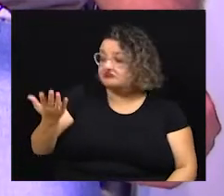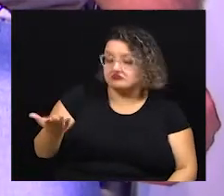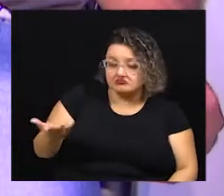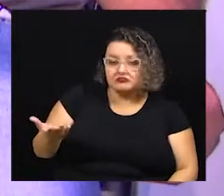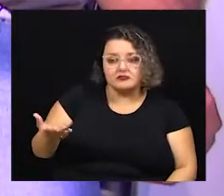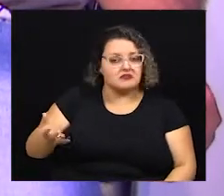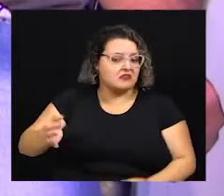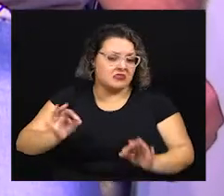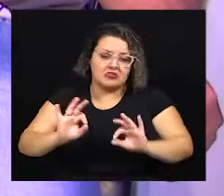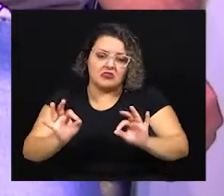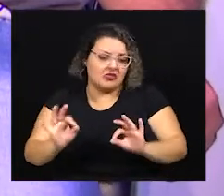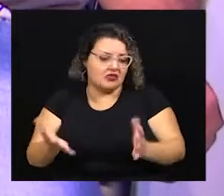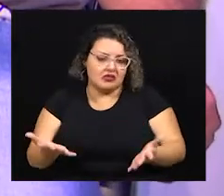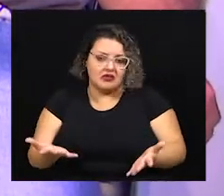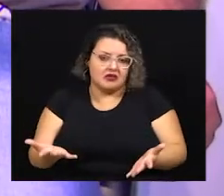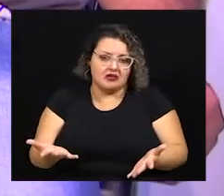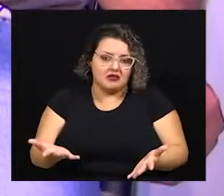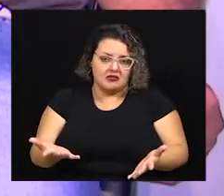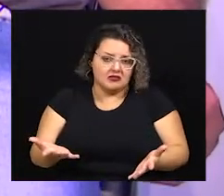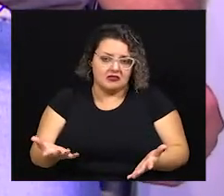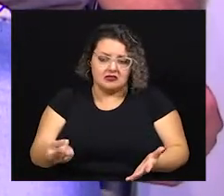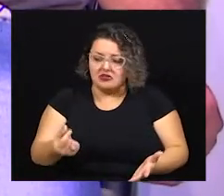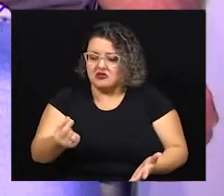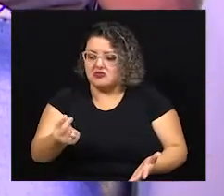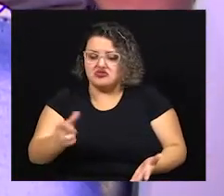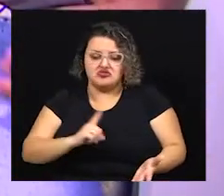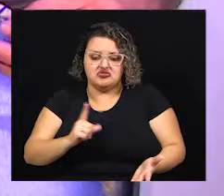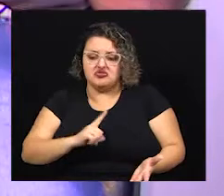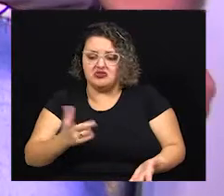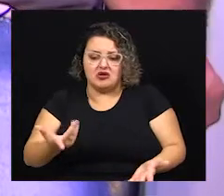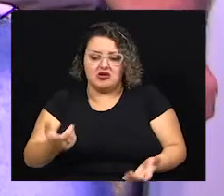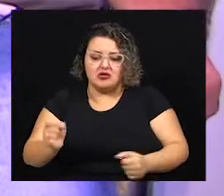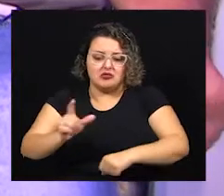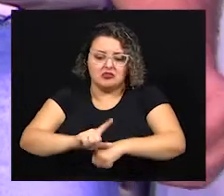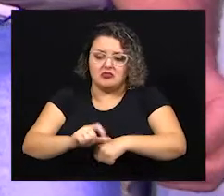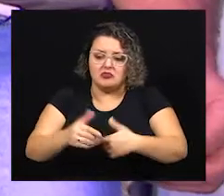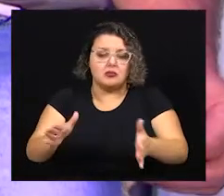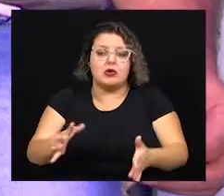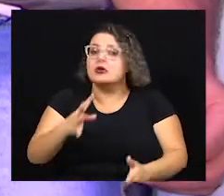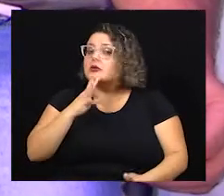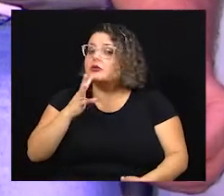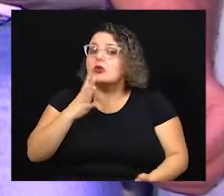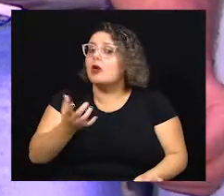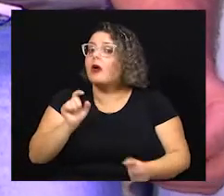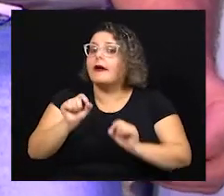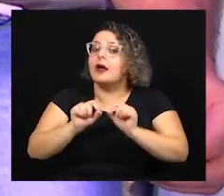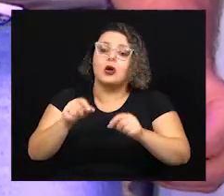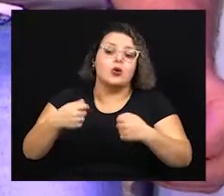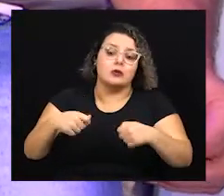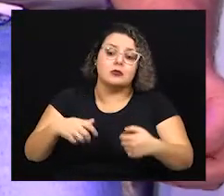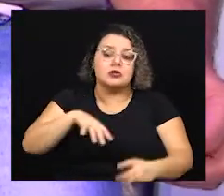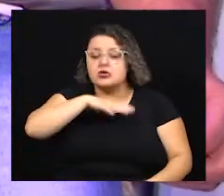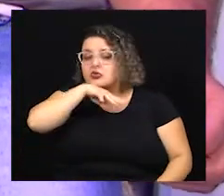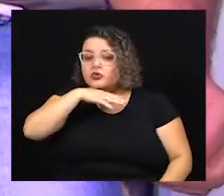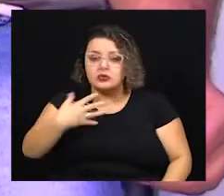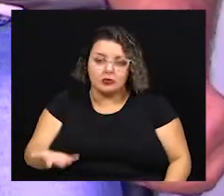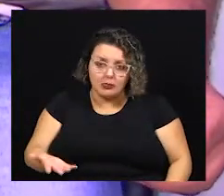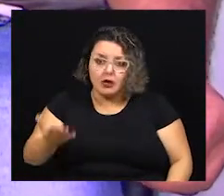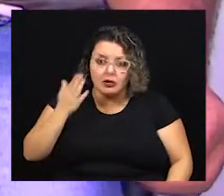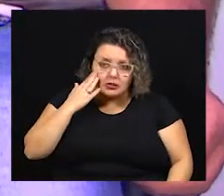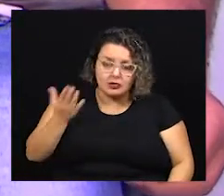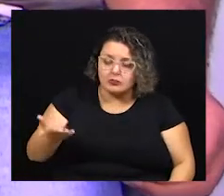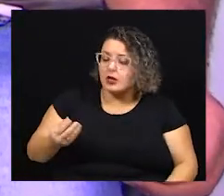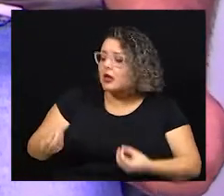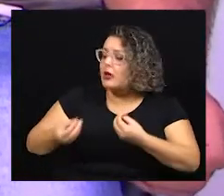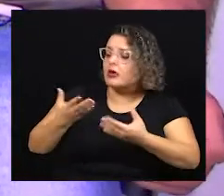nada adianta você ter o dinheiro para montar uma loja se você não conhece as necessidades dos animais, entendeu? Como